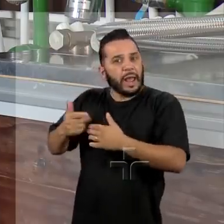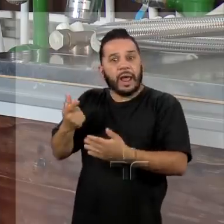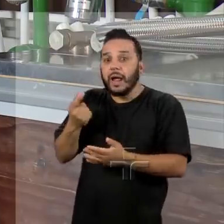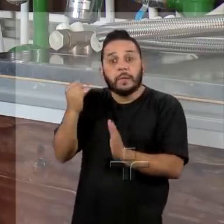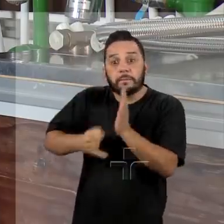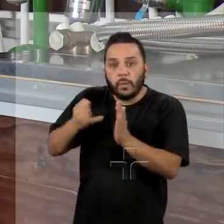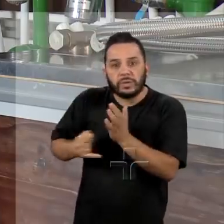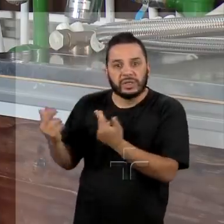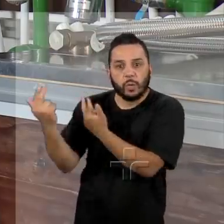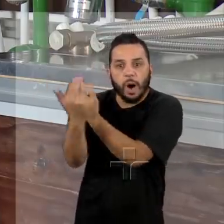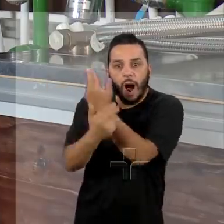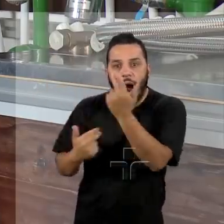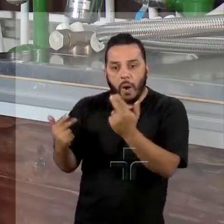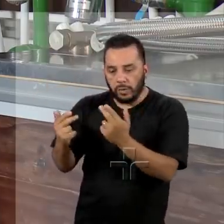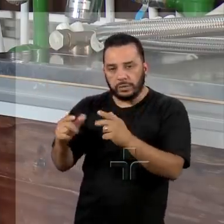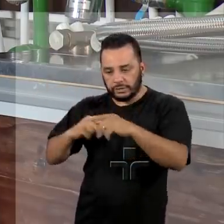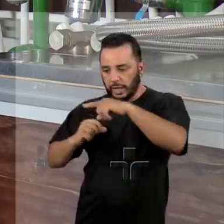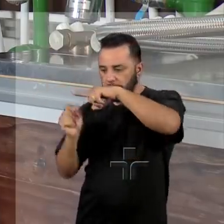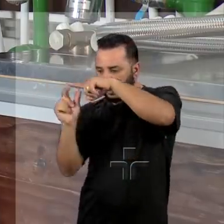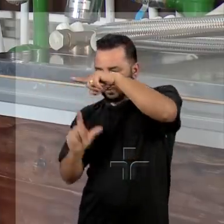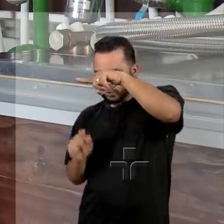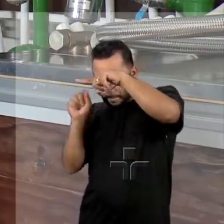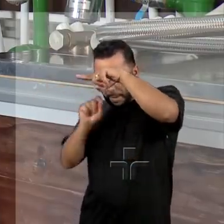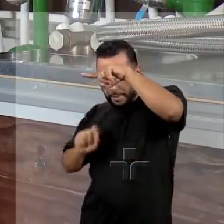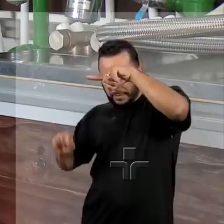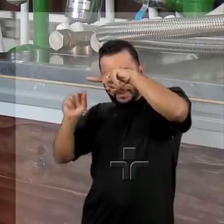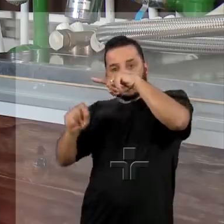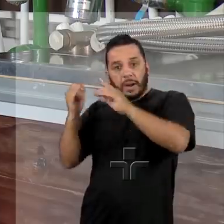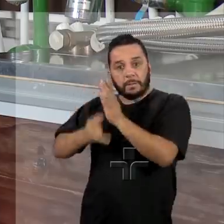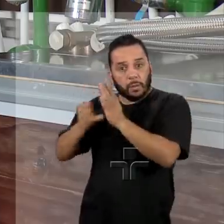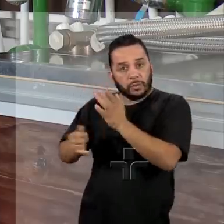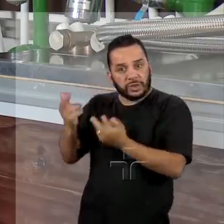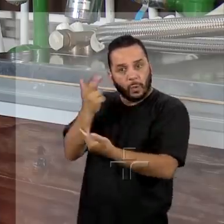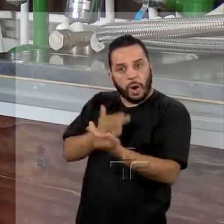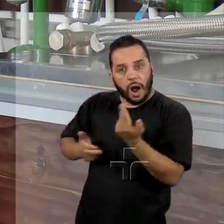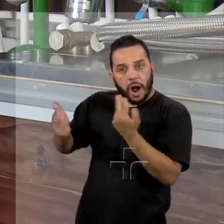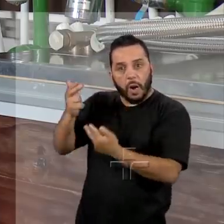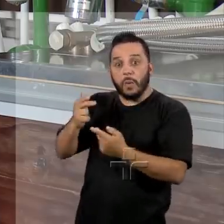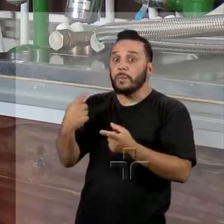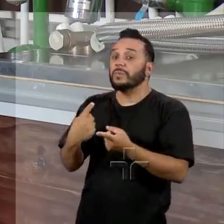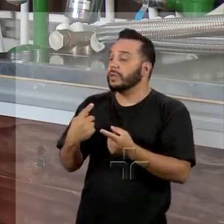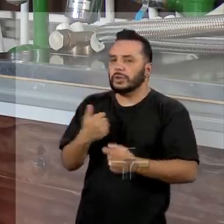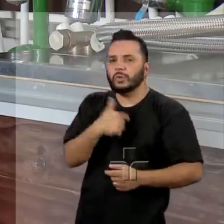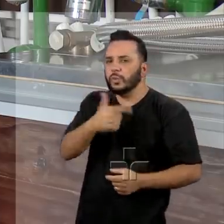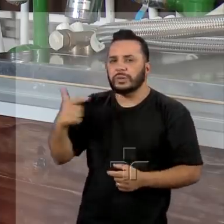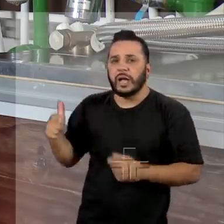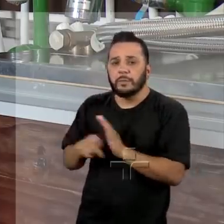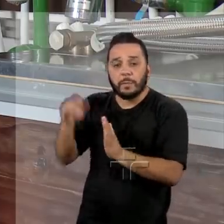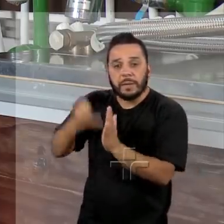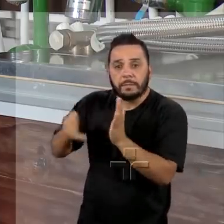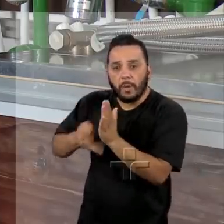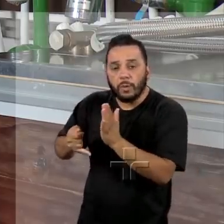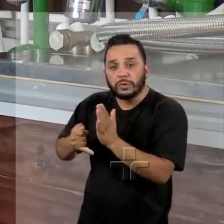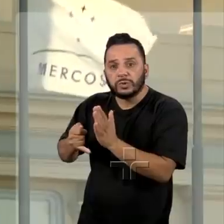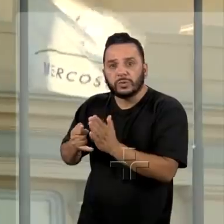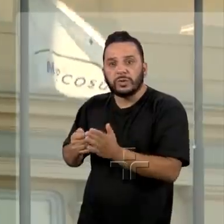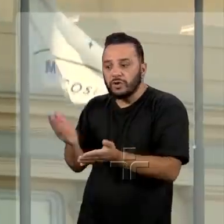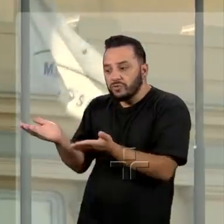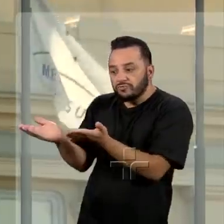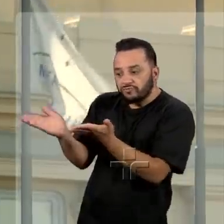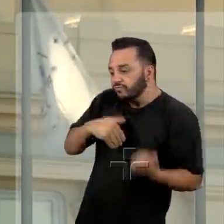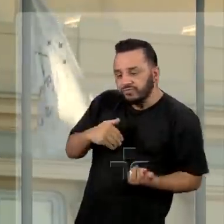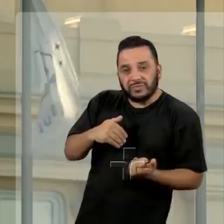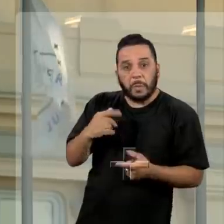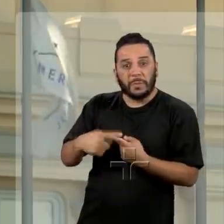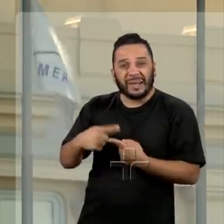impostos. E segundo, você não tem um imposto de importação, que geralmente é um imposto muito caro. Essa é a grande vantagem do Mercosul. Criado